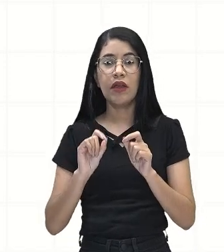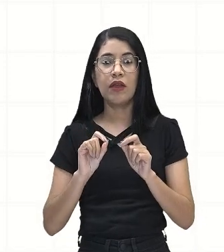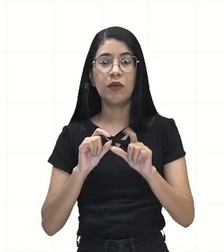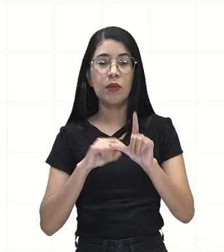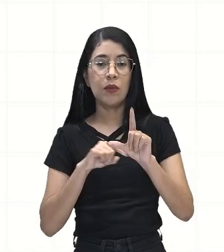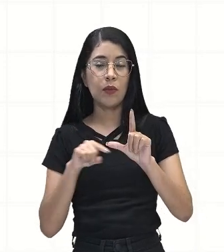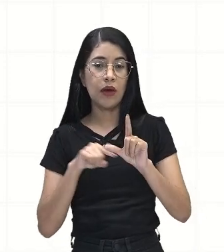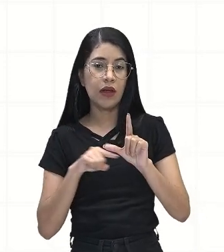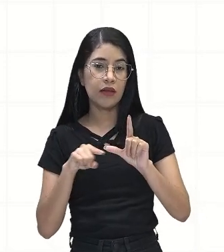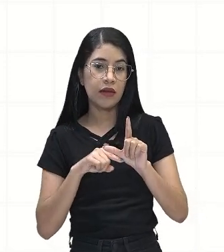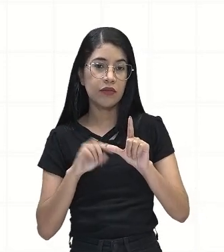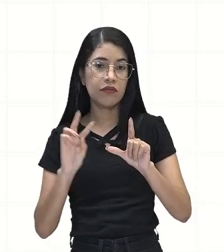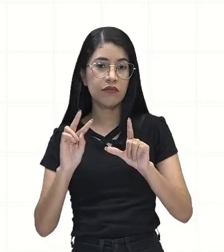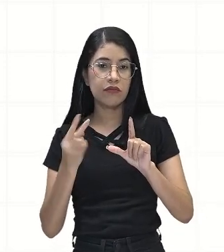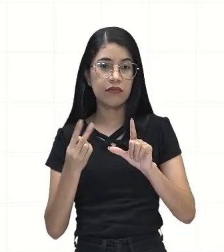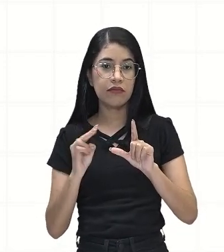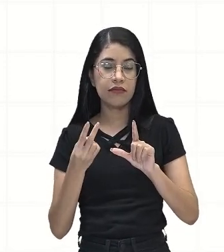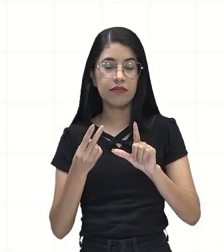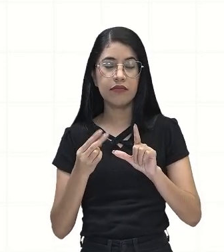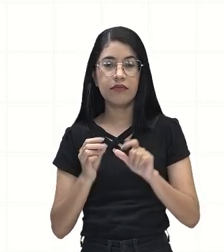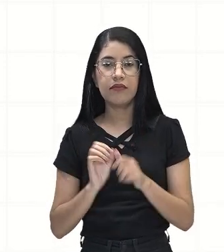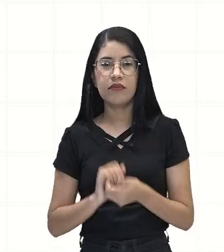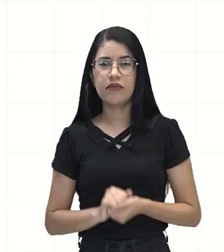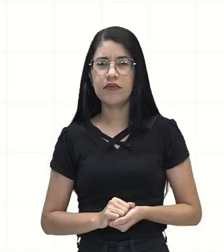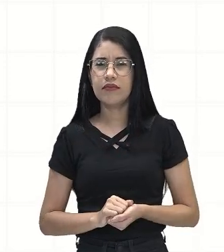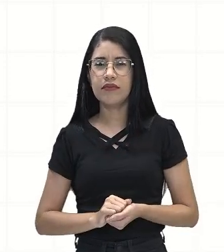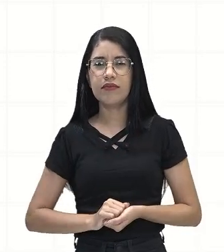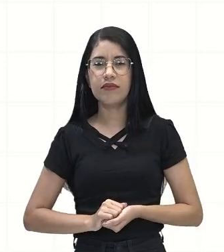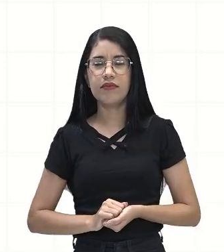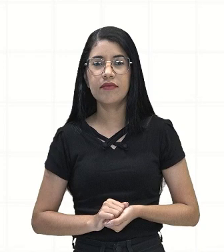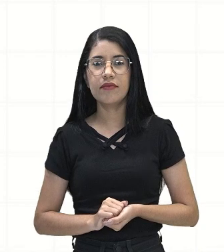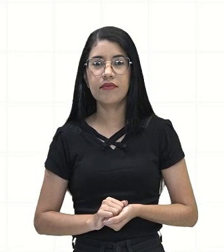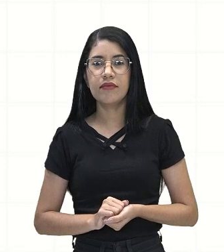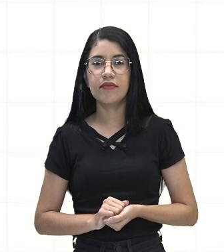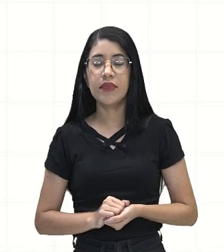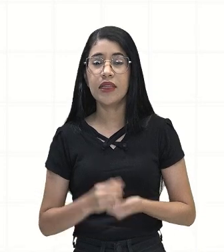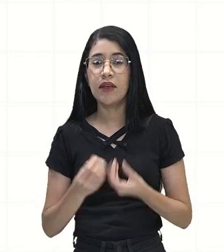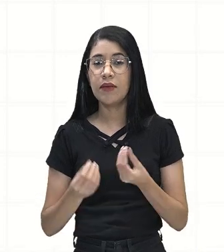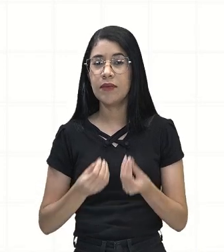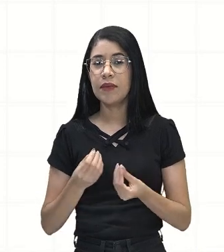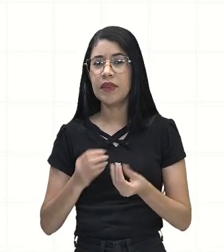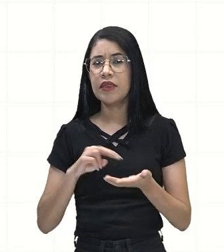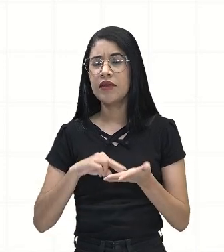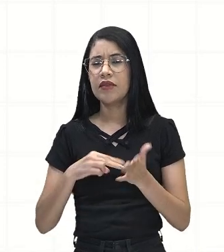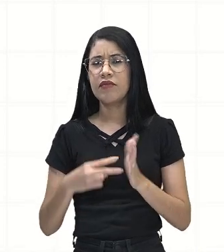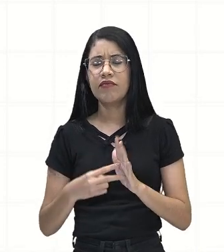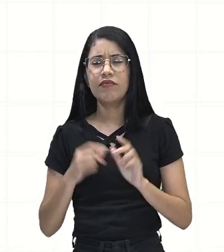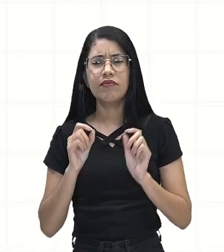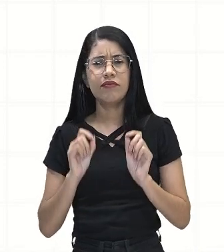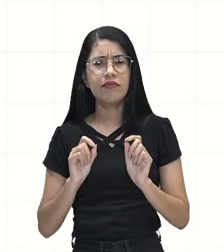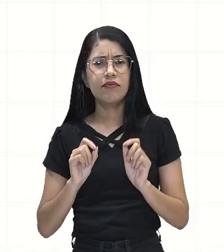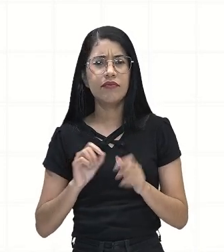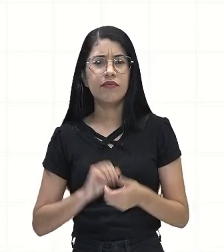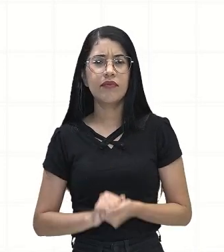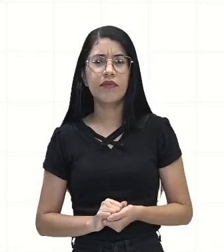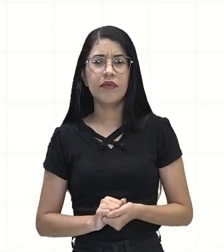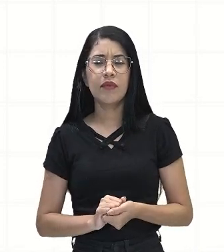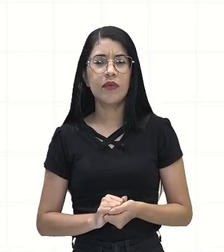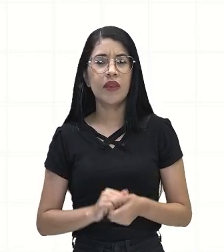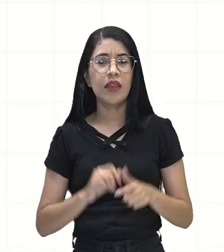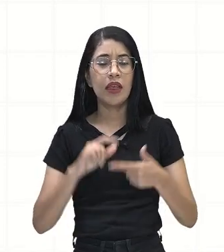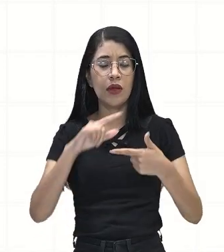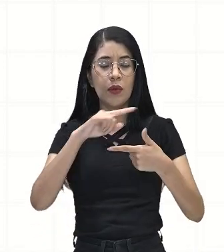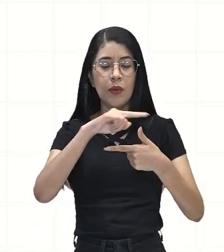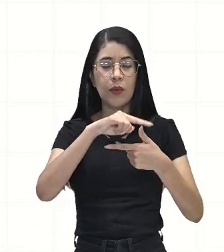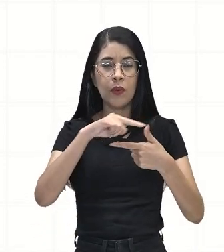na hipotenusa. Beleza? Então, a primeira relação ela fala o seguinte: se eu tenho um triângulo